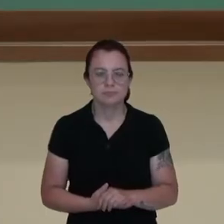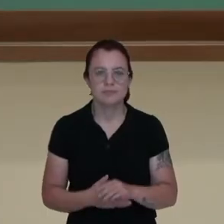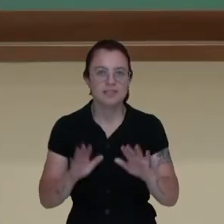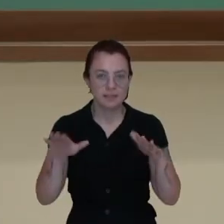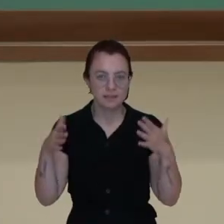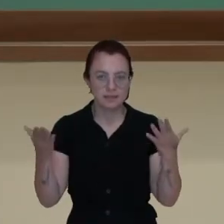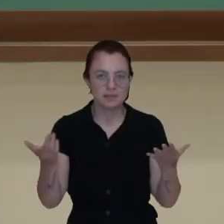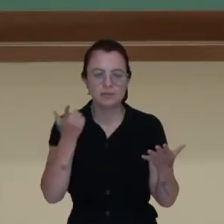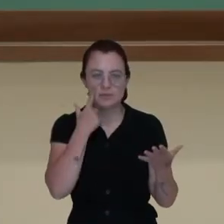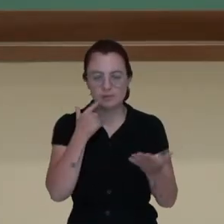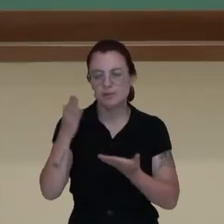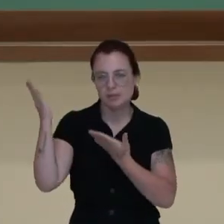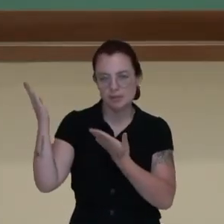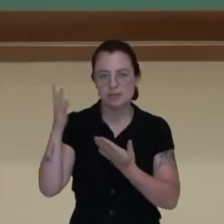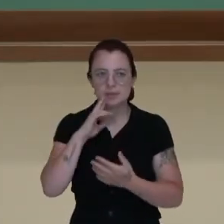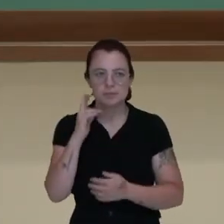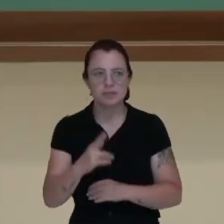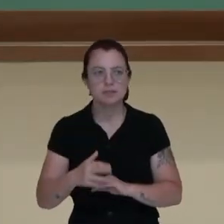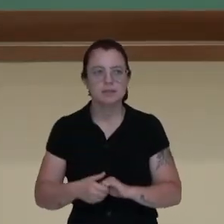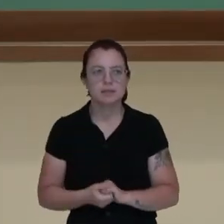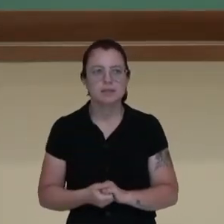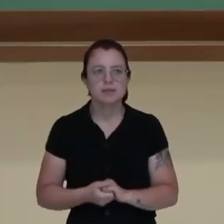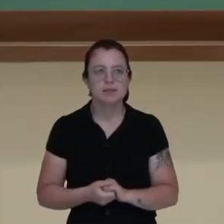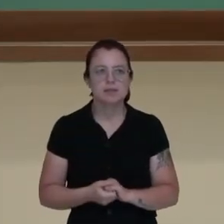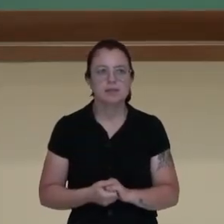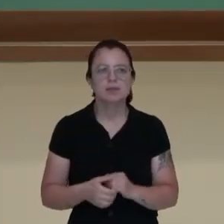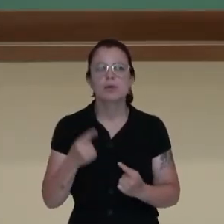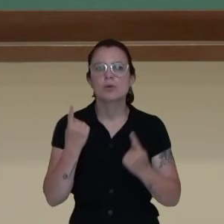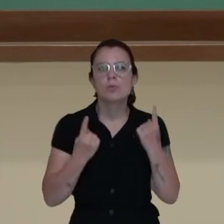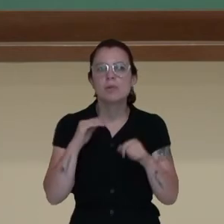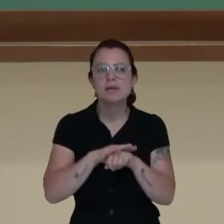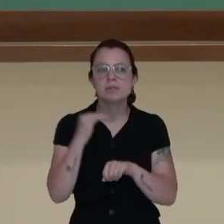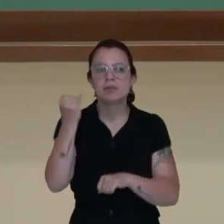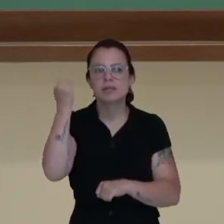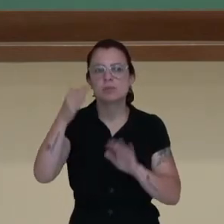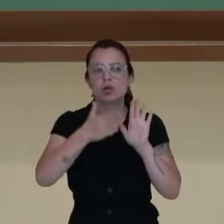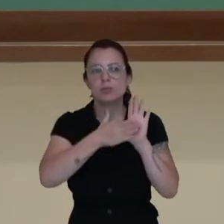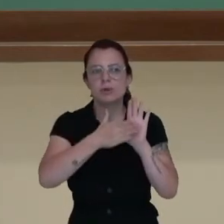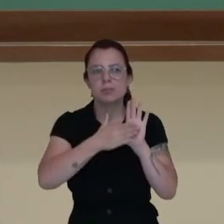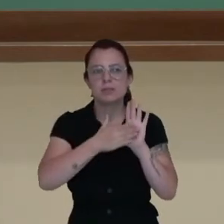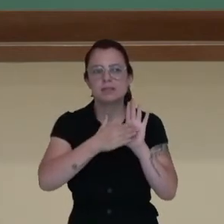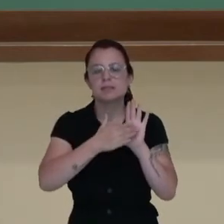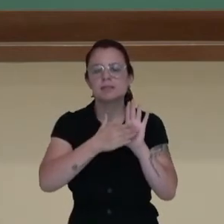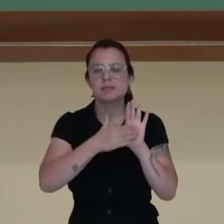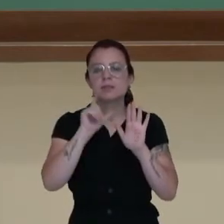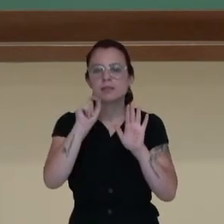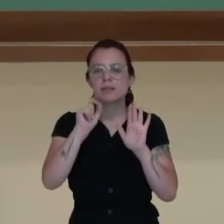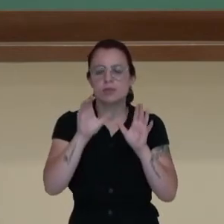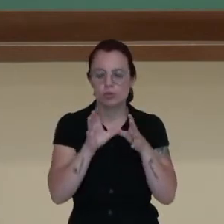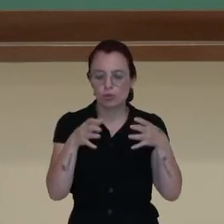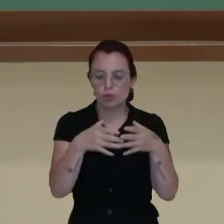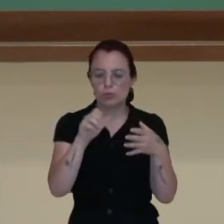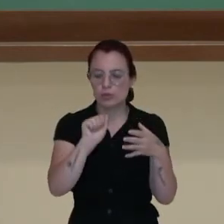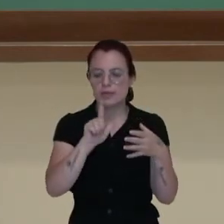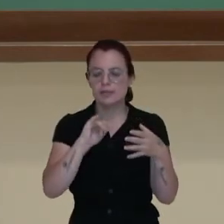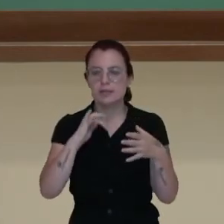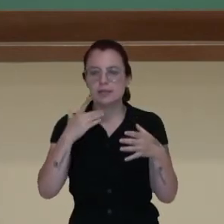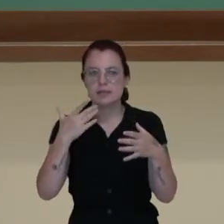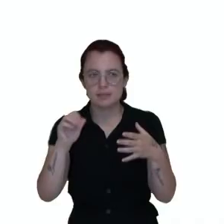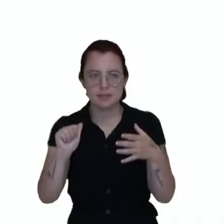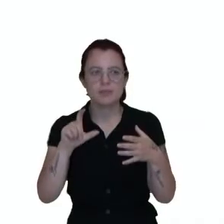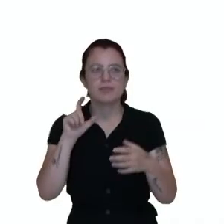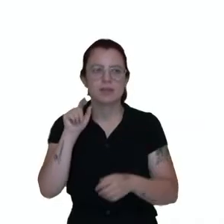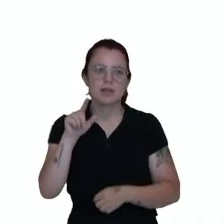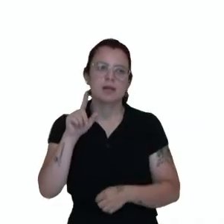Então, vamos dar uma olhada nessa atividade? Quais eram as principais propostas da Aliança Liberal? A gente vai ver que